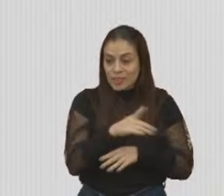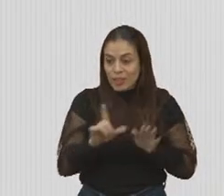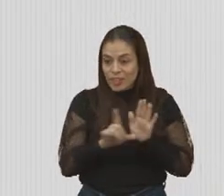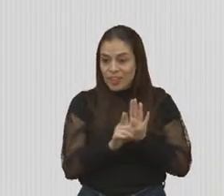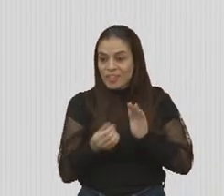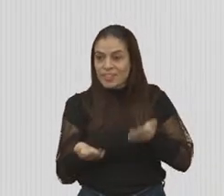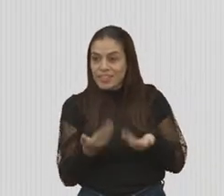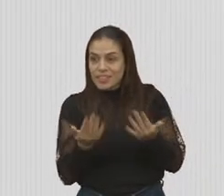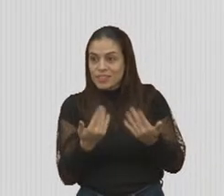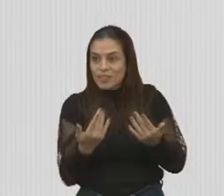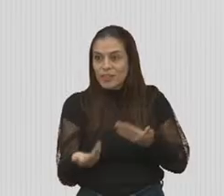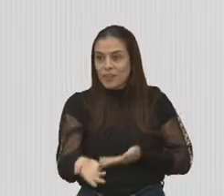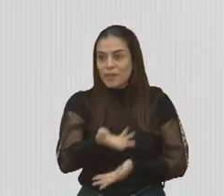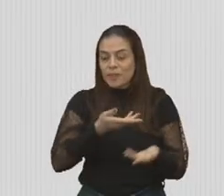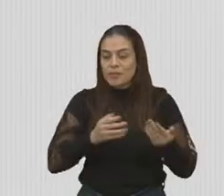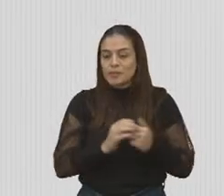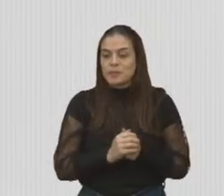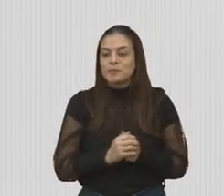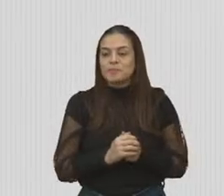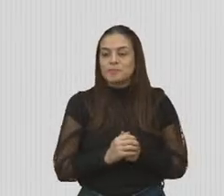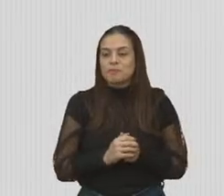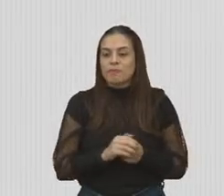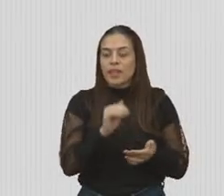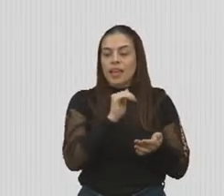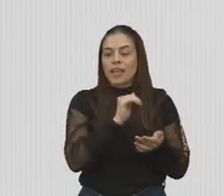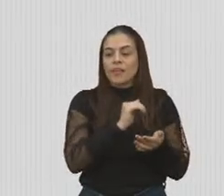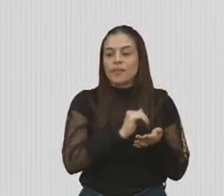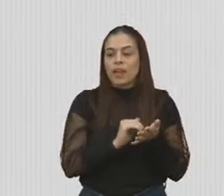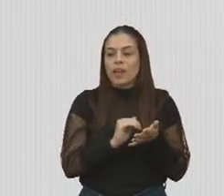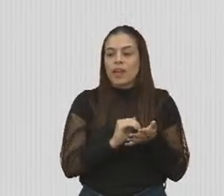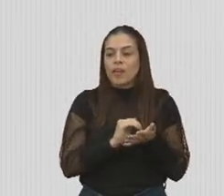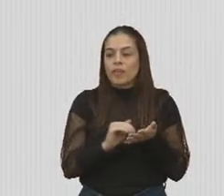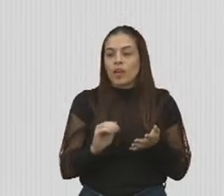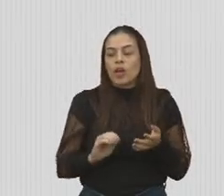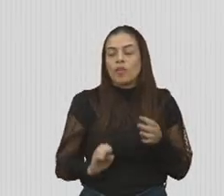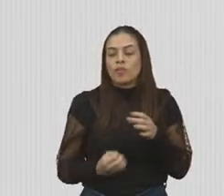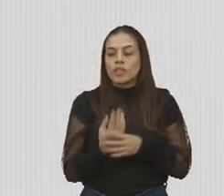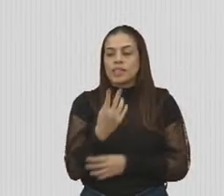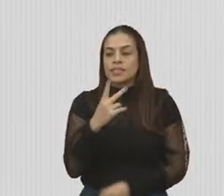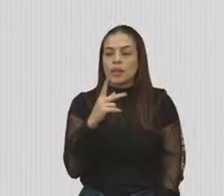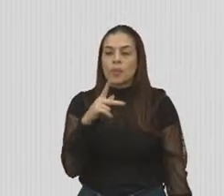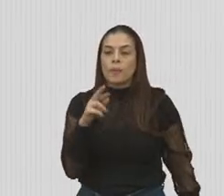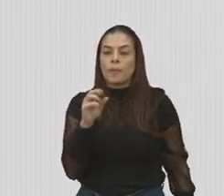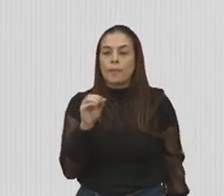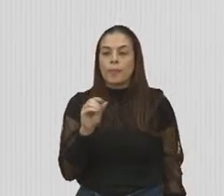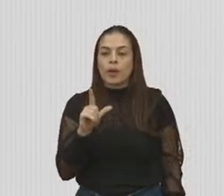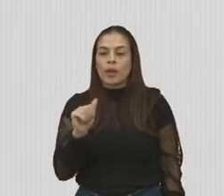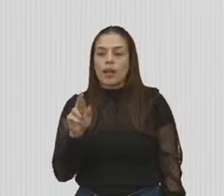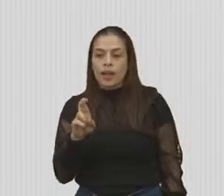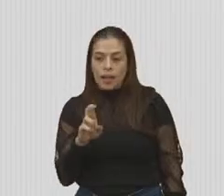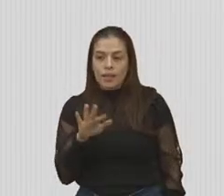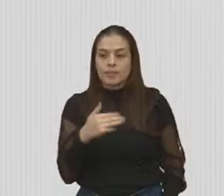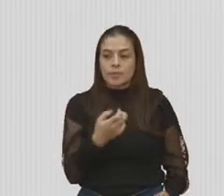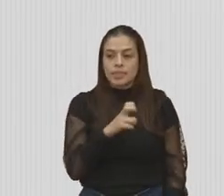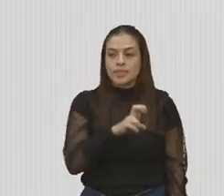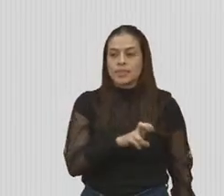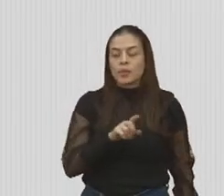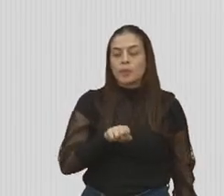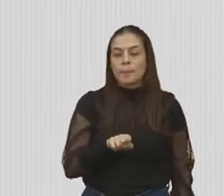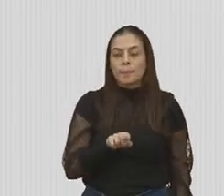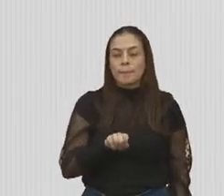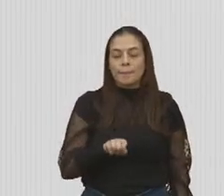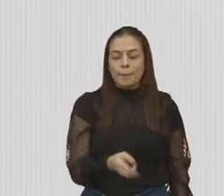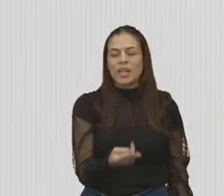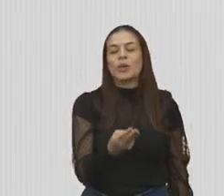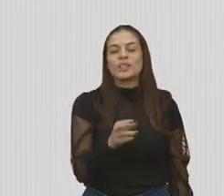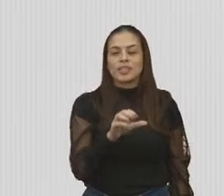passar. Fundação Prolar. Ela passa de uma previsão esse ano de 5 milhões e 900